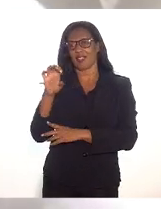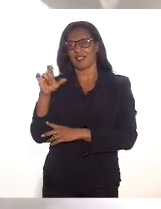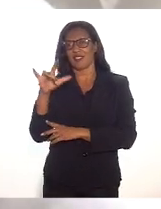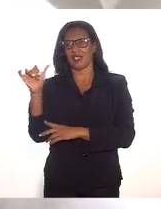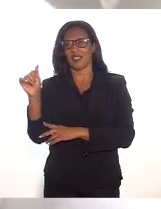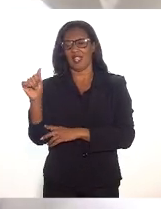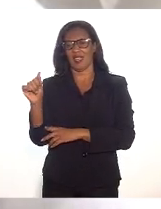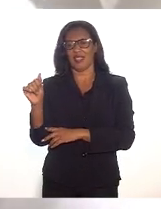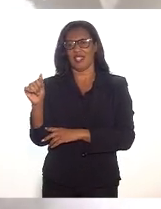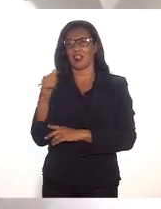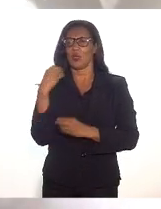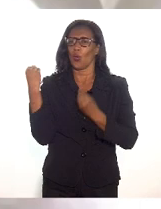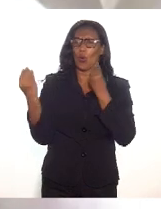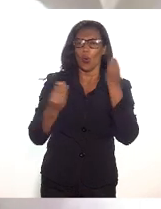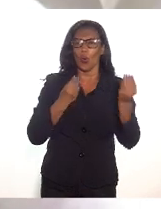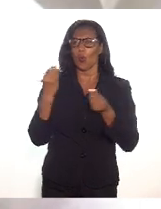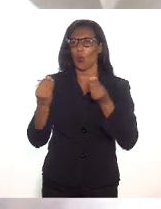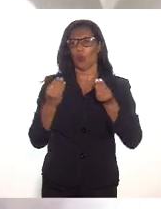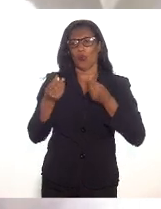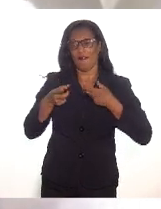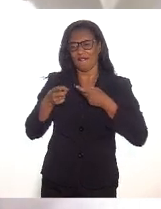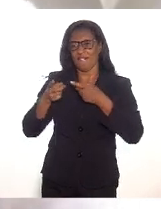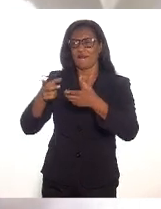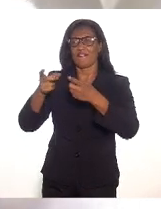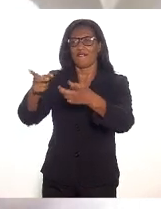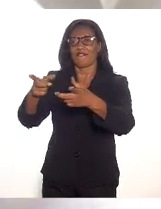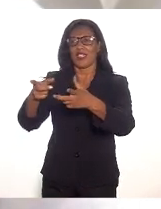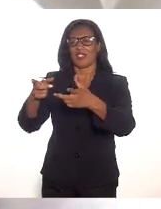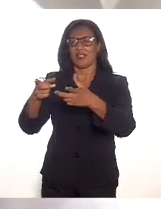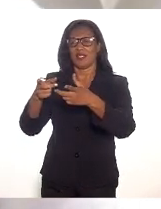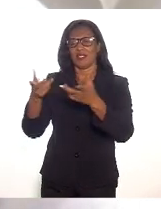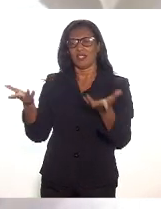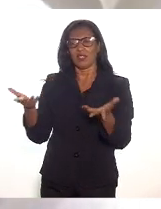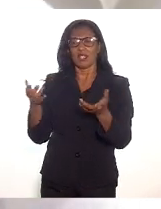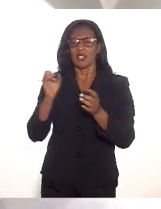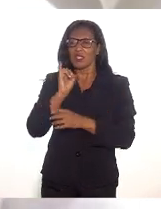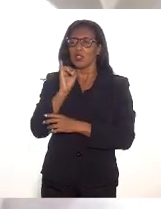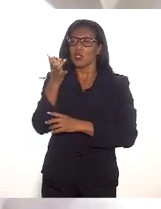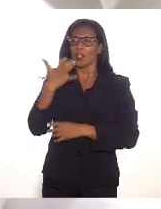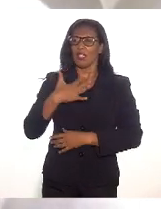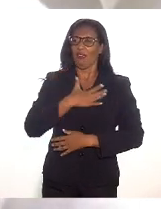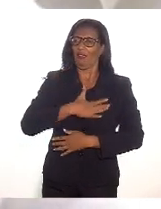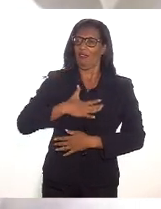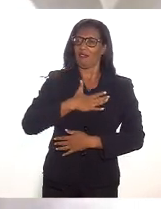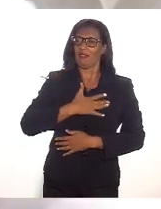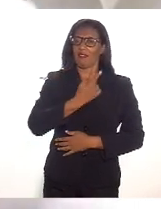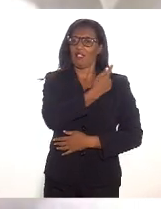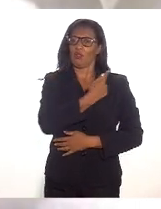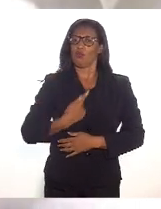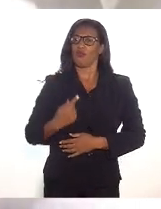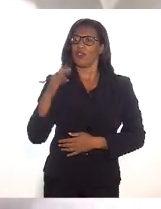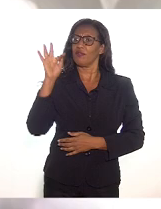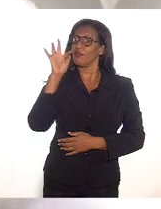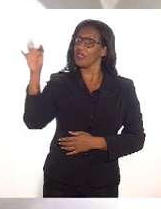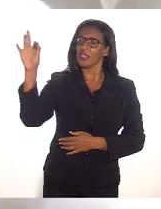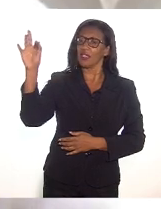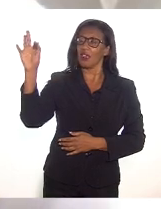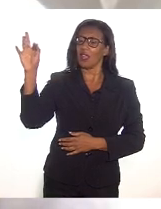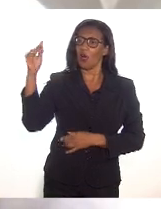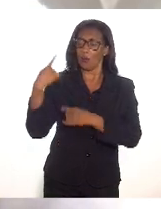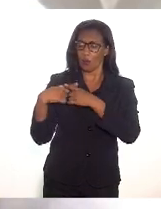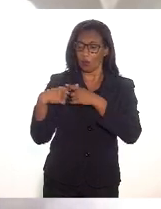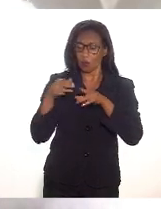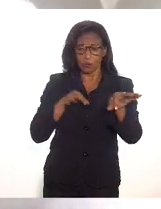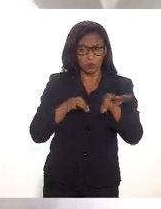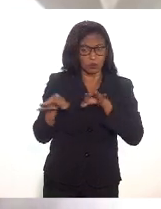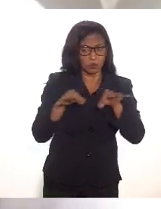exercício leviano de uma privatização que só quer agradar o governo federal. Porque o